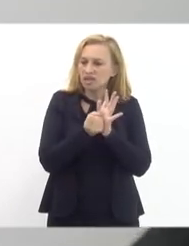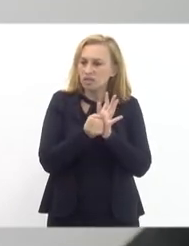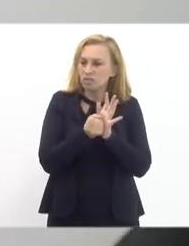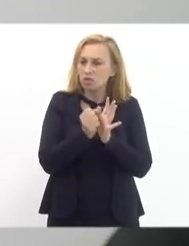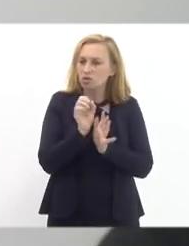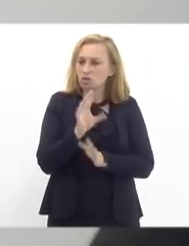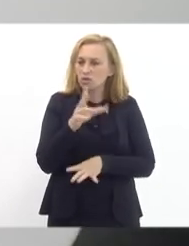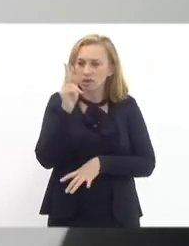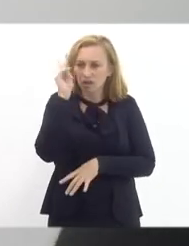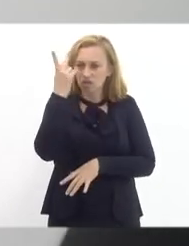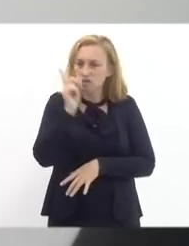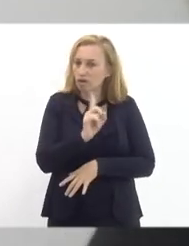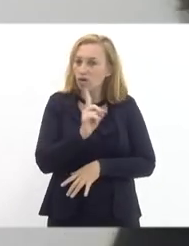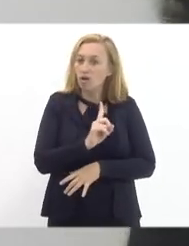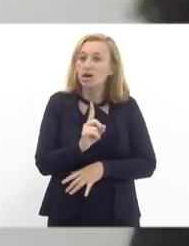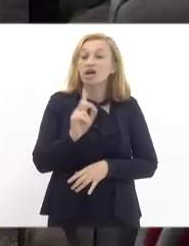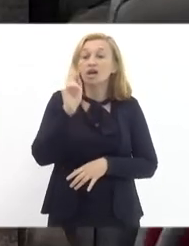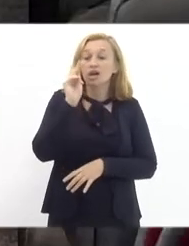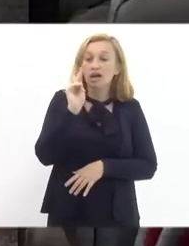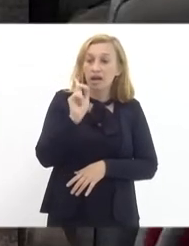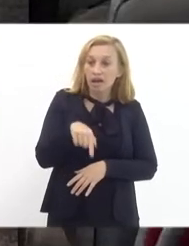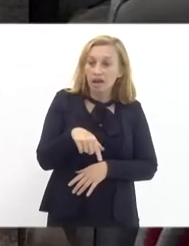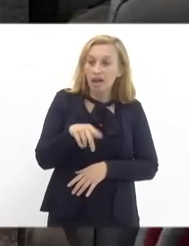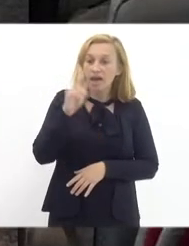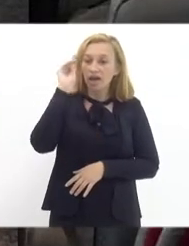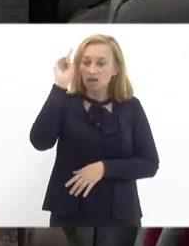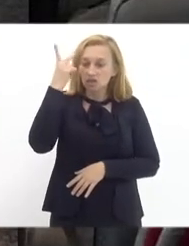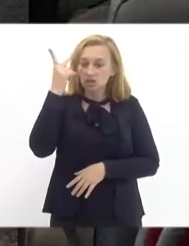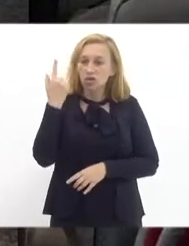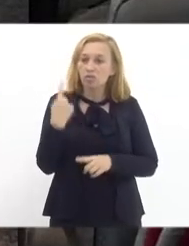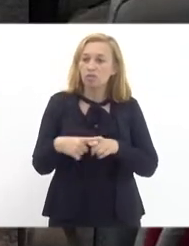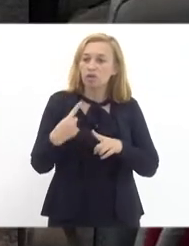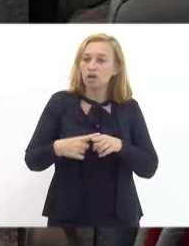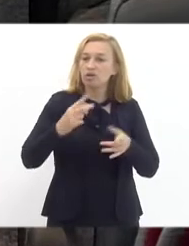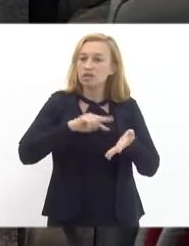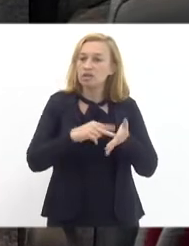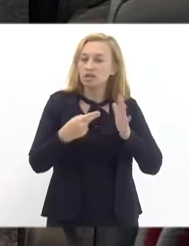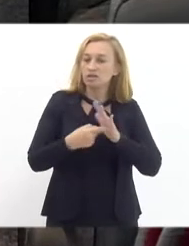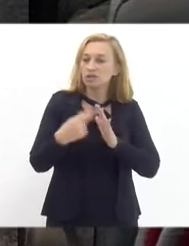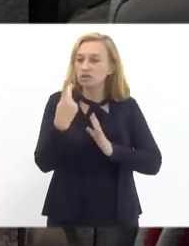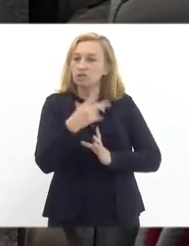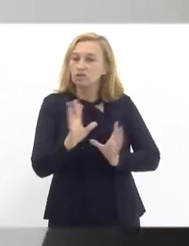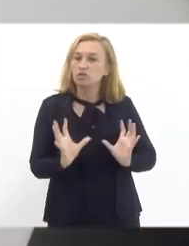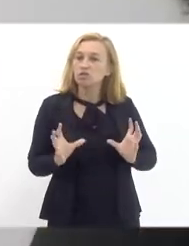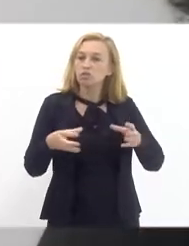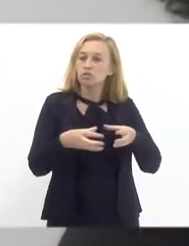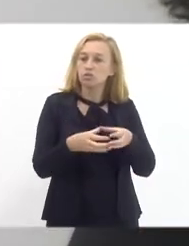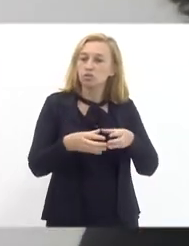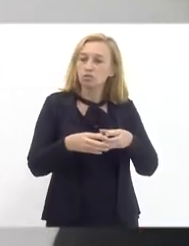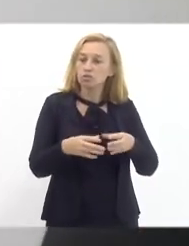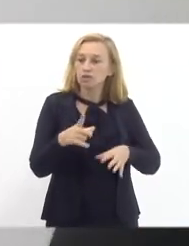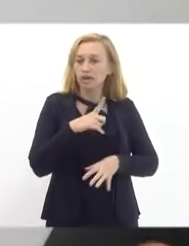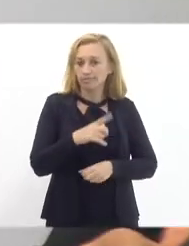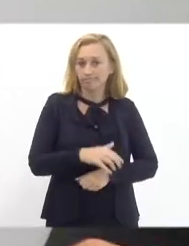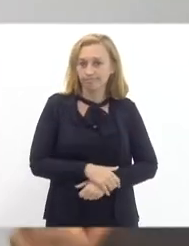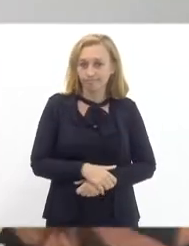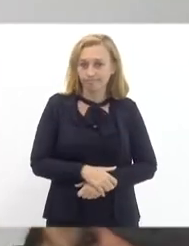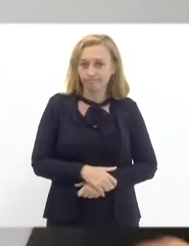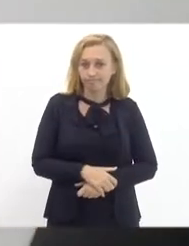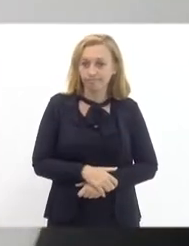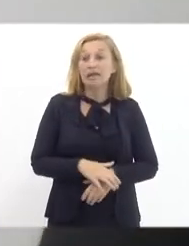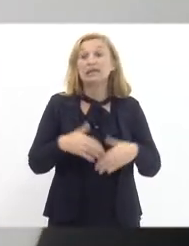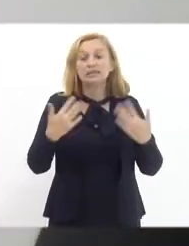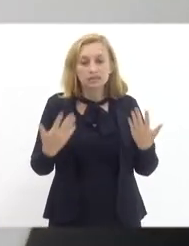torna patrimônio pelos sentidos e significados que a sua comunidade atribui.